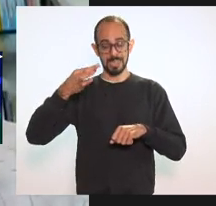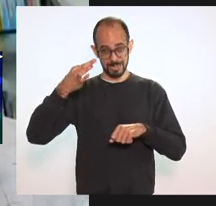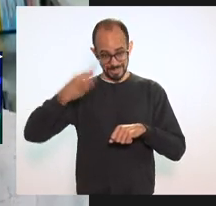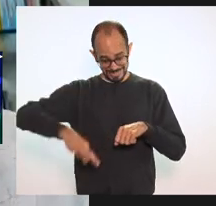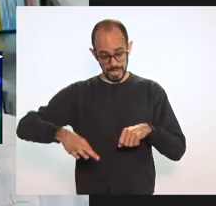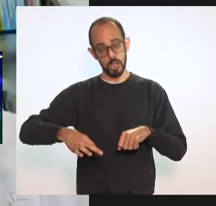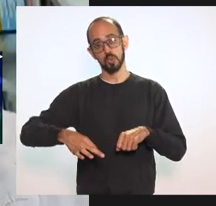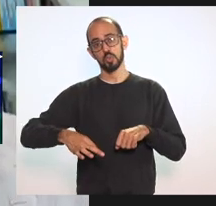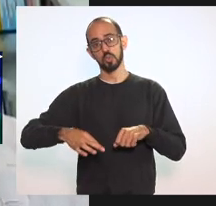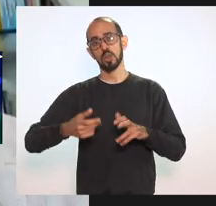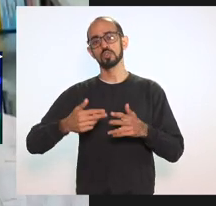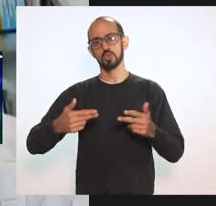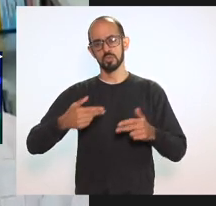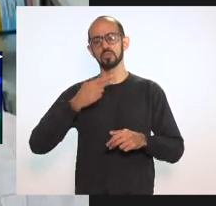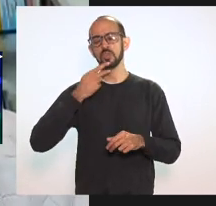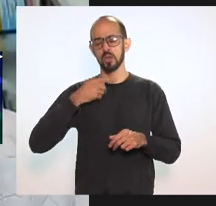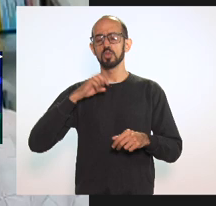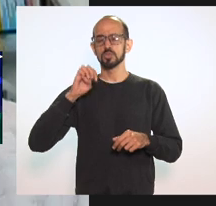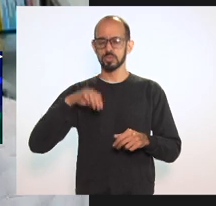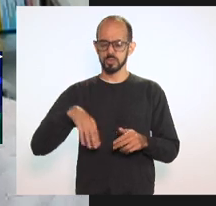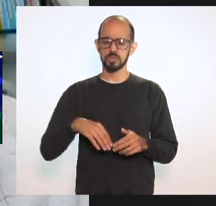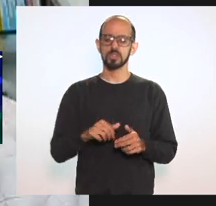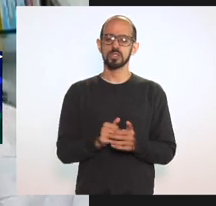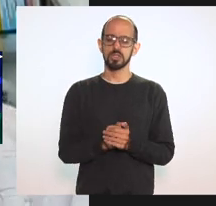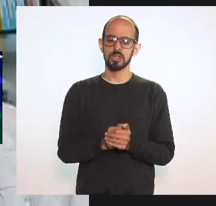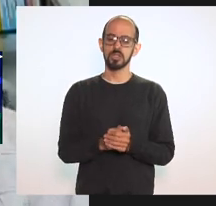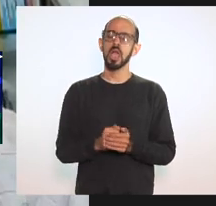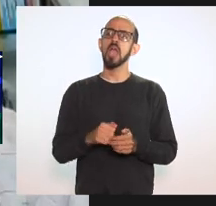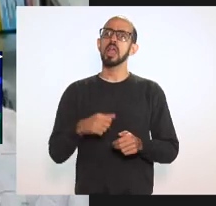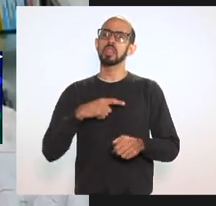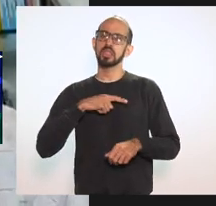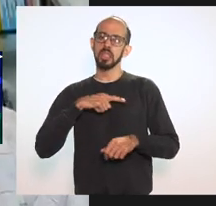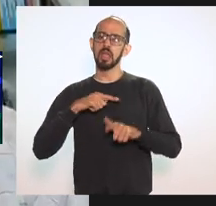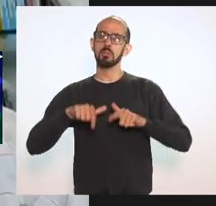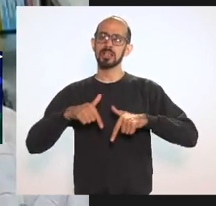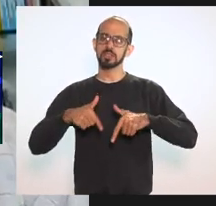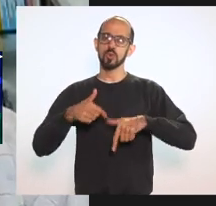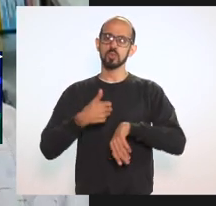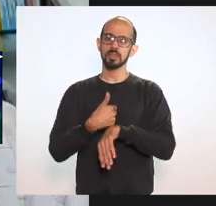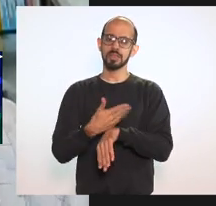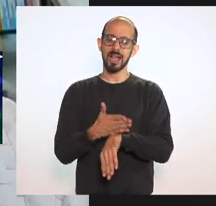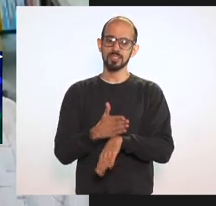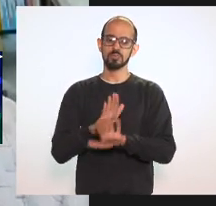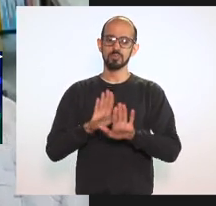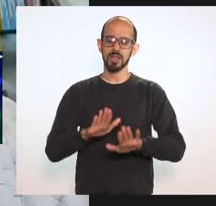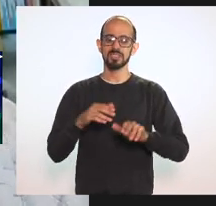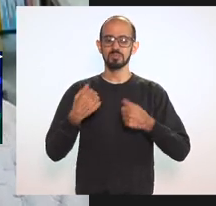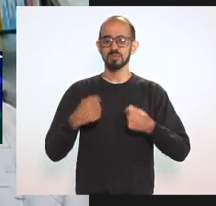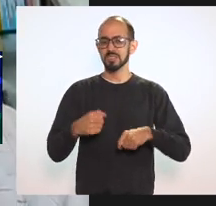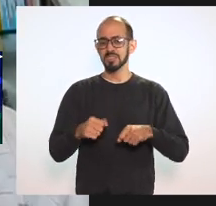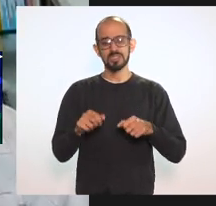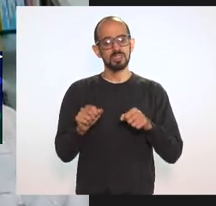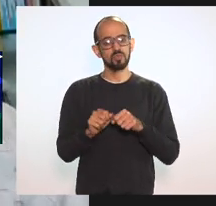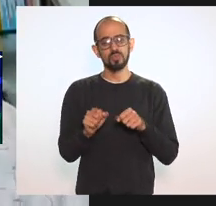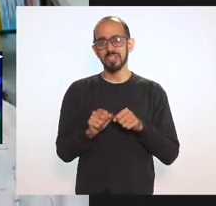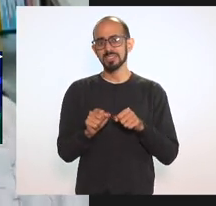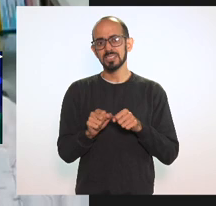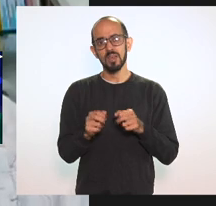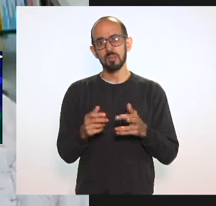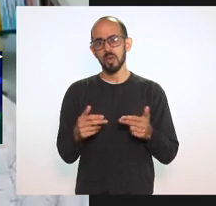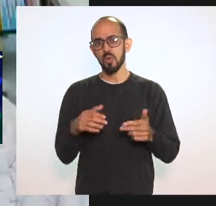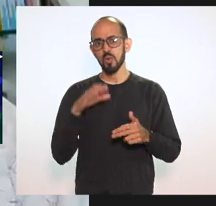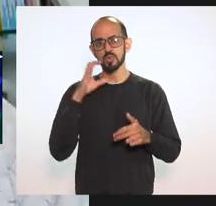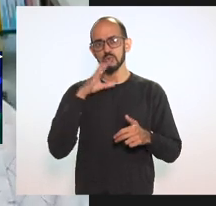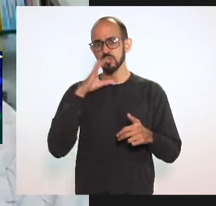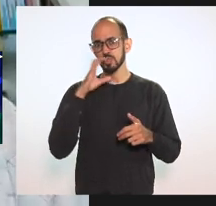de forma de repente afeta é tardia mas alguma coisa tem que ser feita